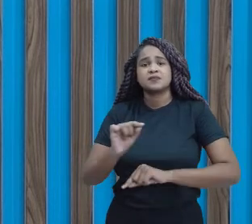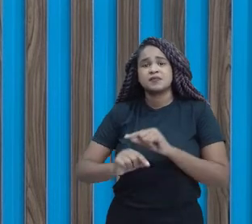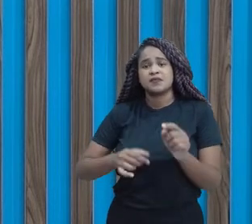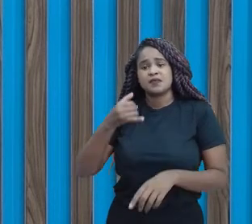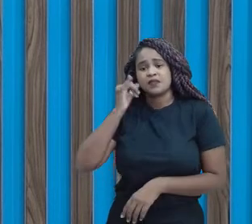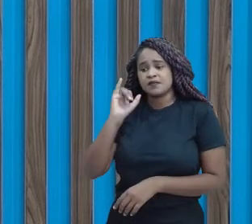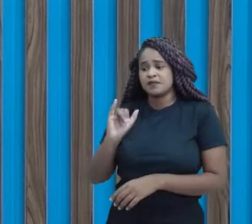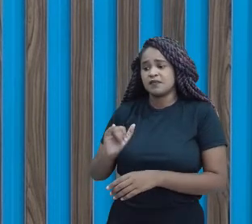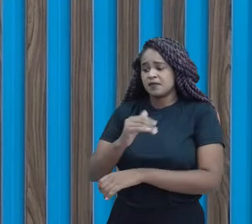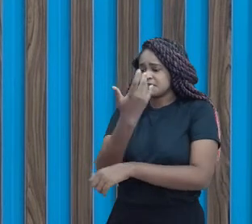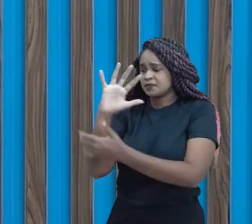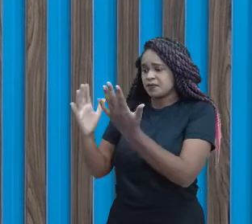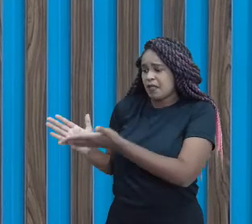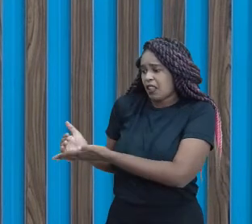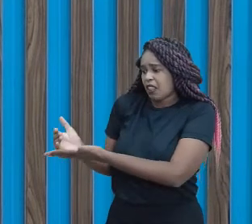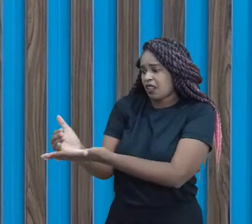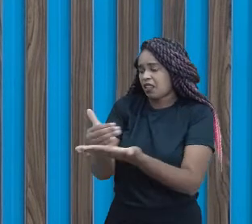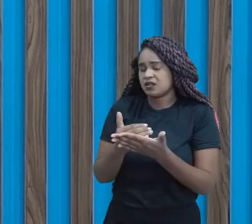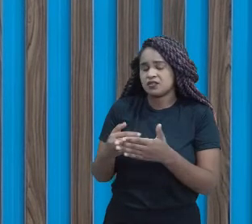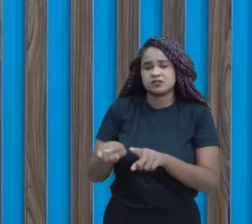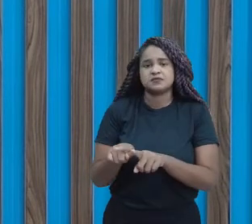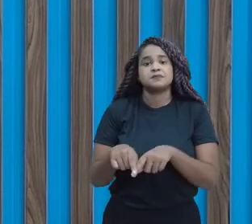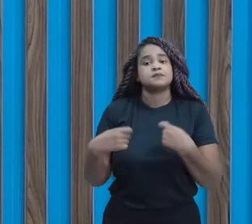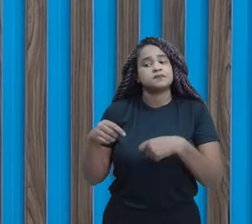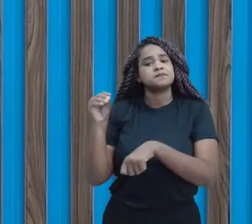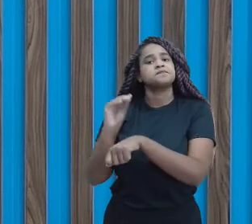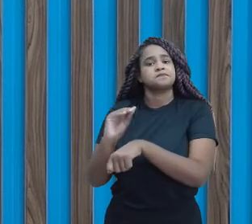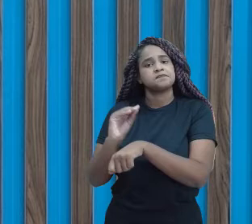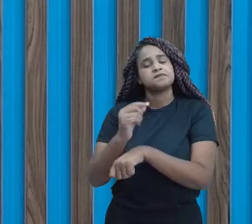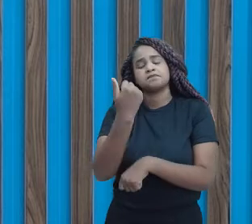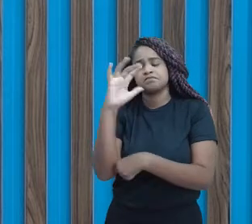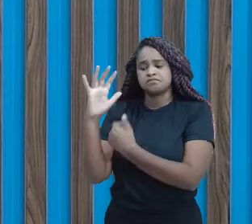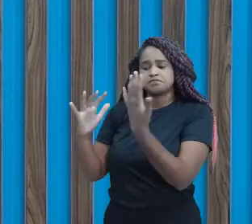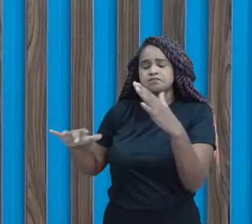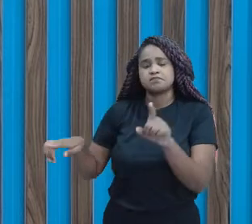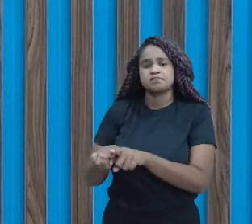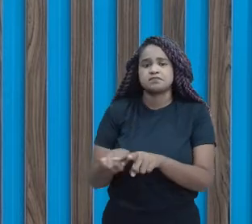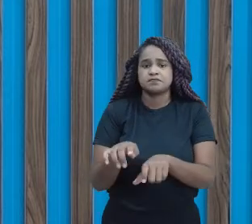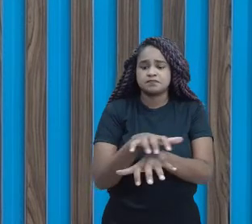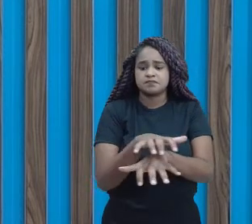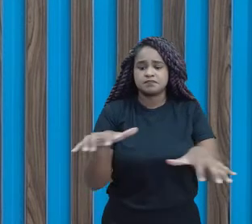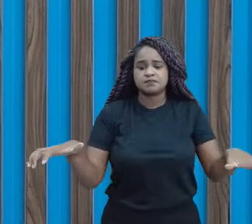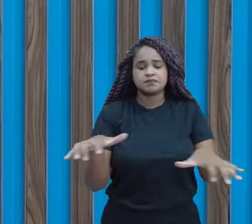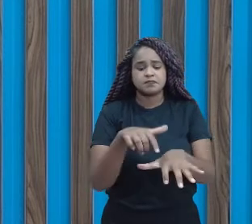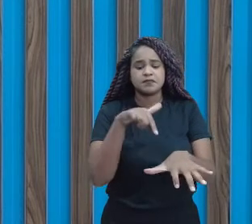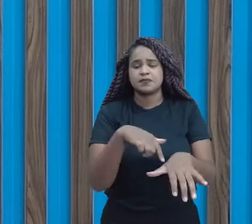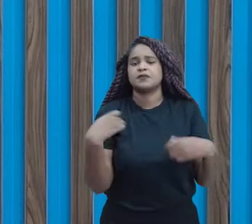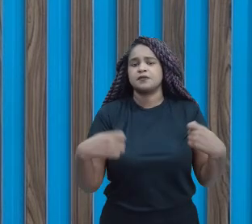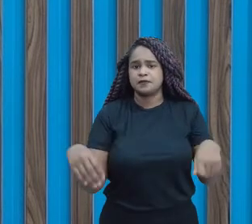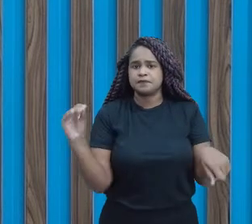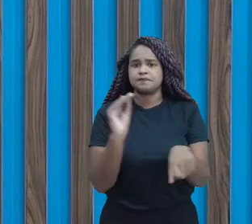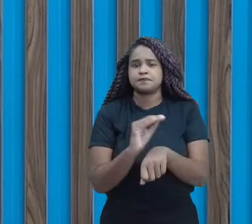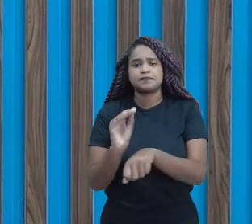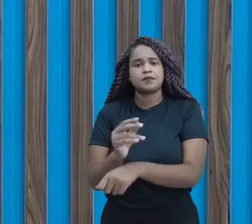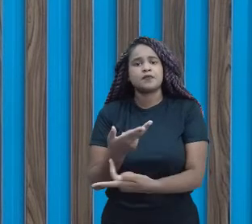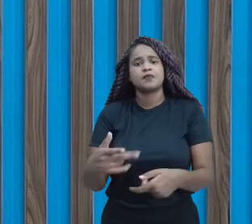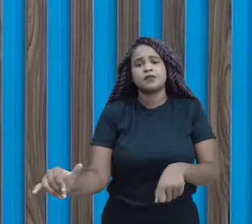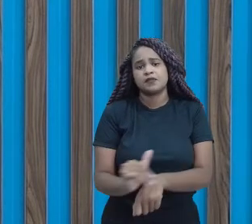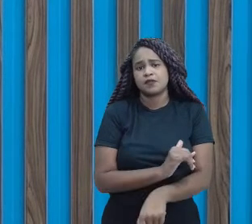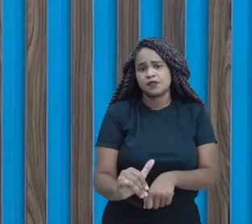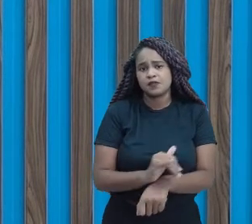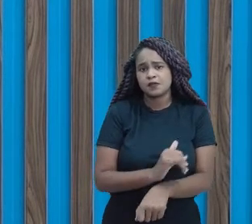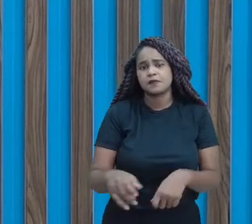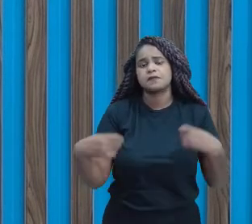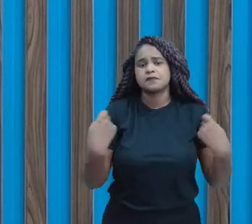mais o meio ambiente, os biomas. Então são pontos estratégicos que a gente precisa discutir